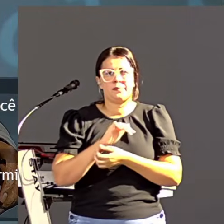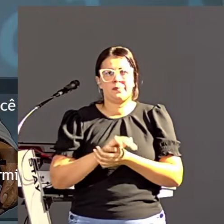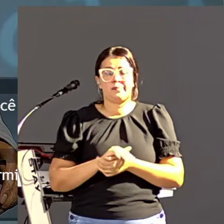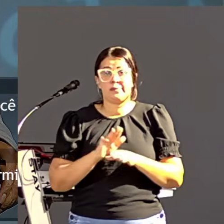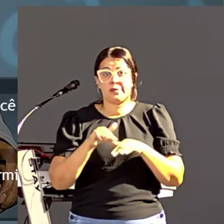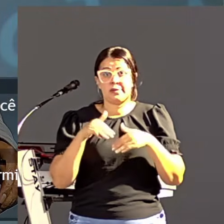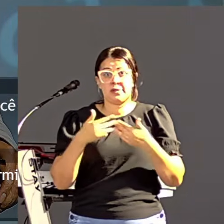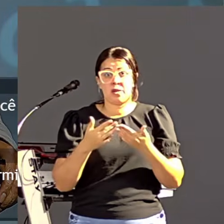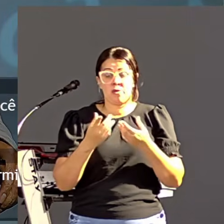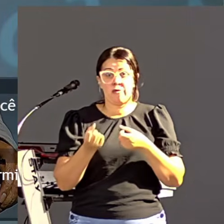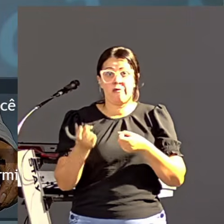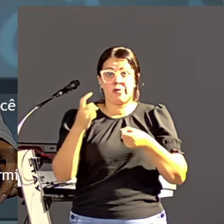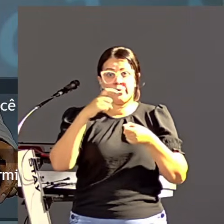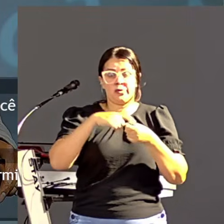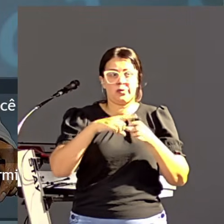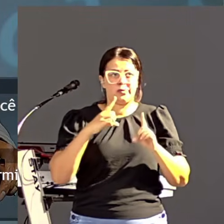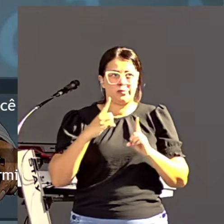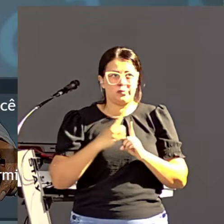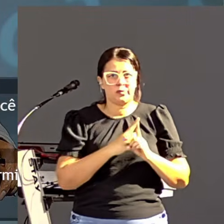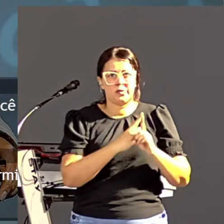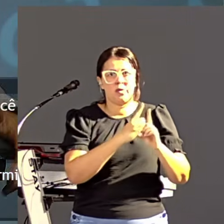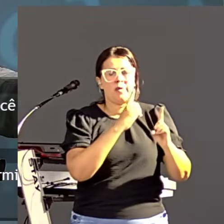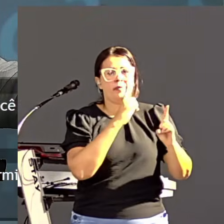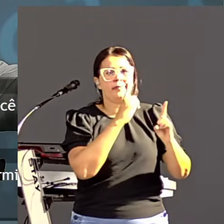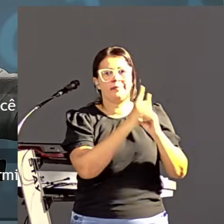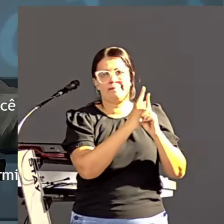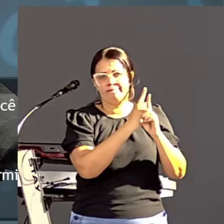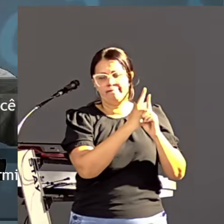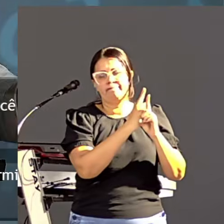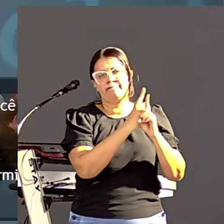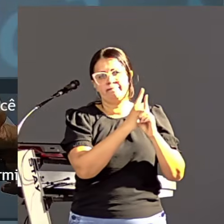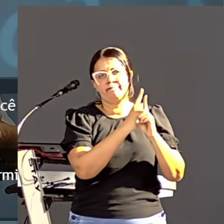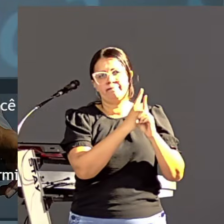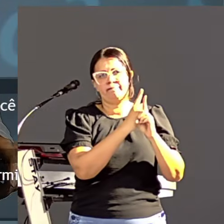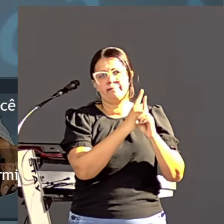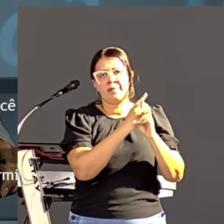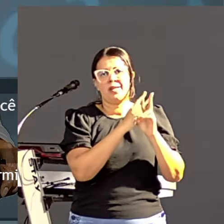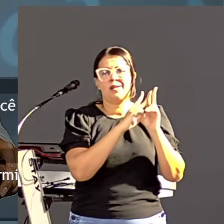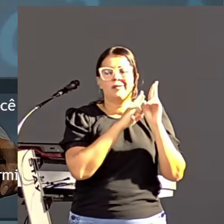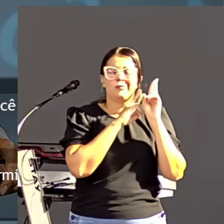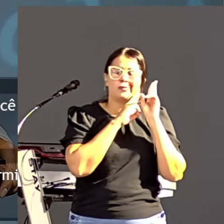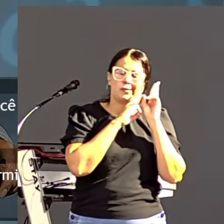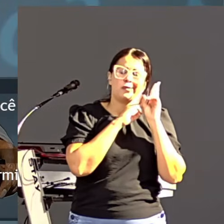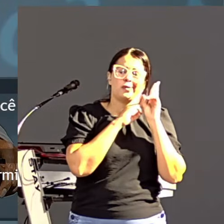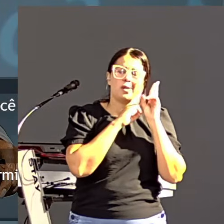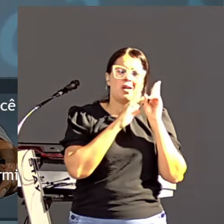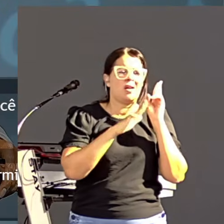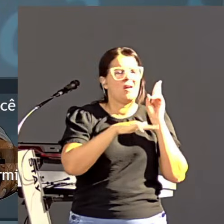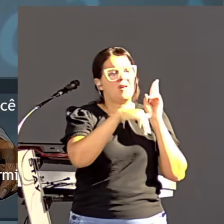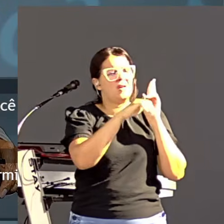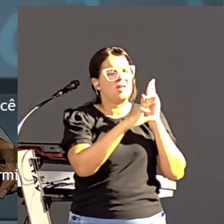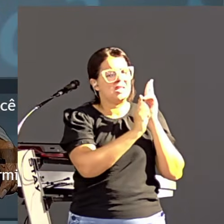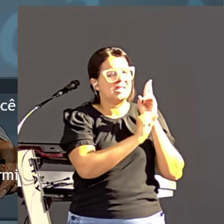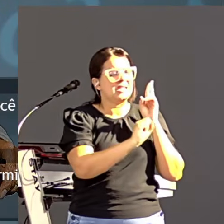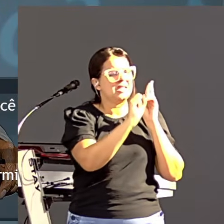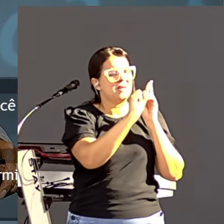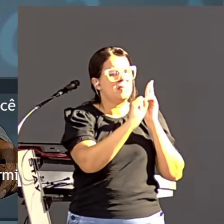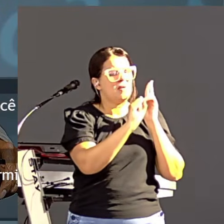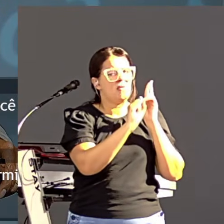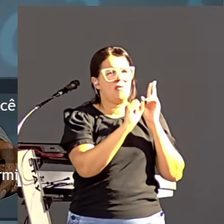Então voltou aos seus discípulos e os encontrou dormindo. Simão, disse ele a